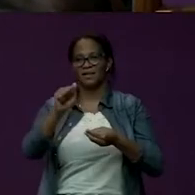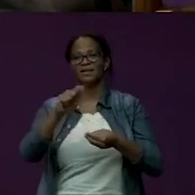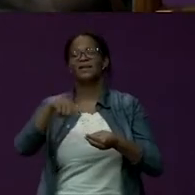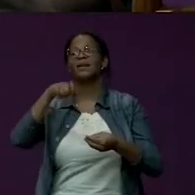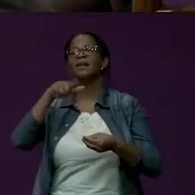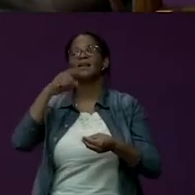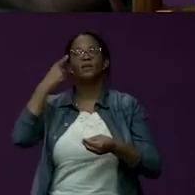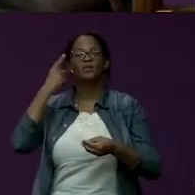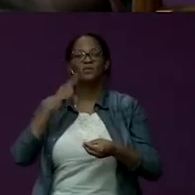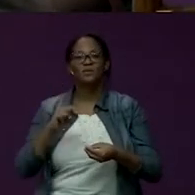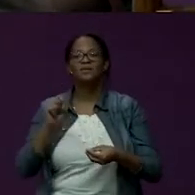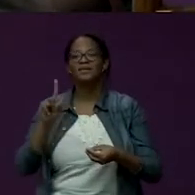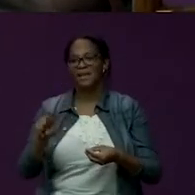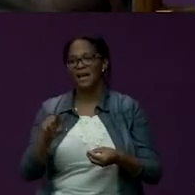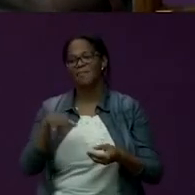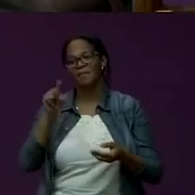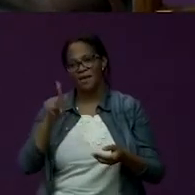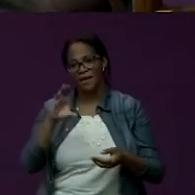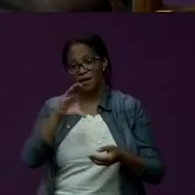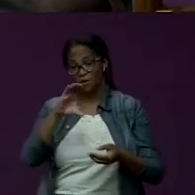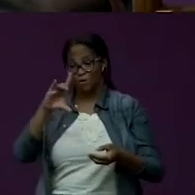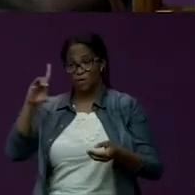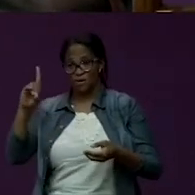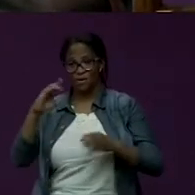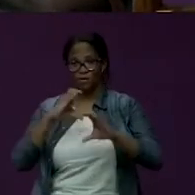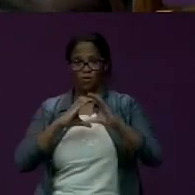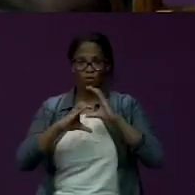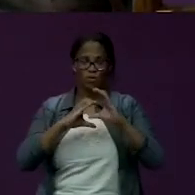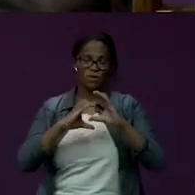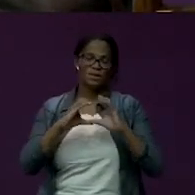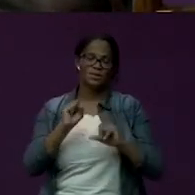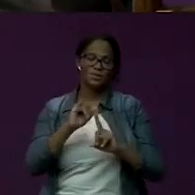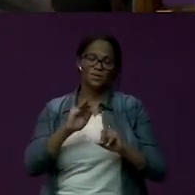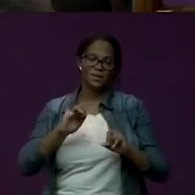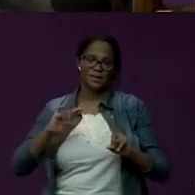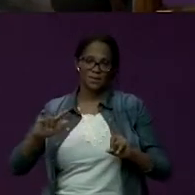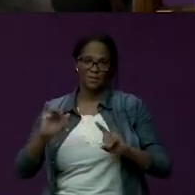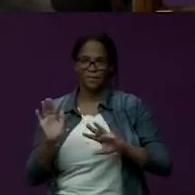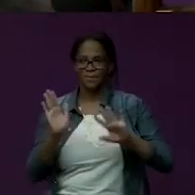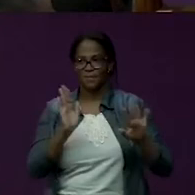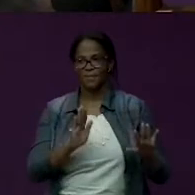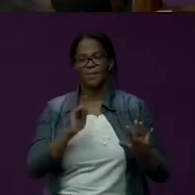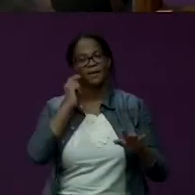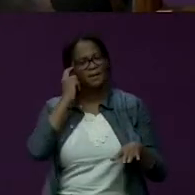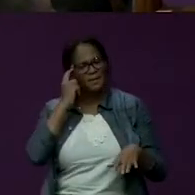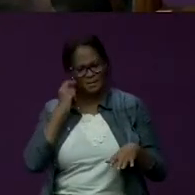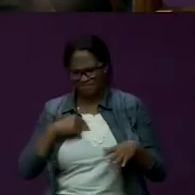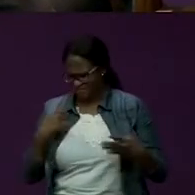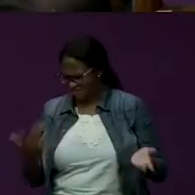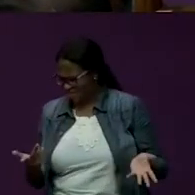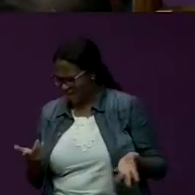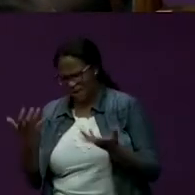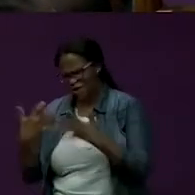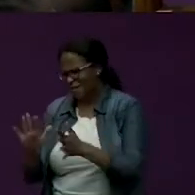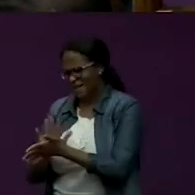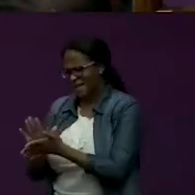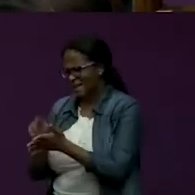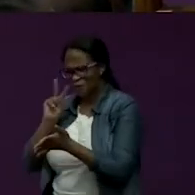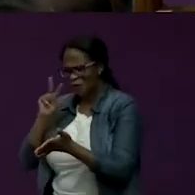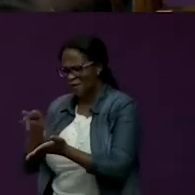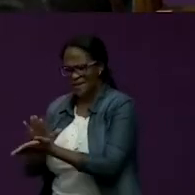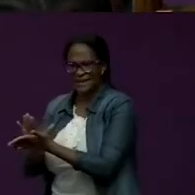né, sei lá quem está assistindo, é a coordenadora de comunicação social. Mas eu falei para ela, eu não vou ver nada disso